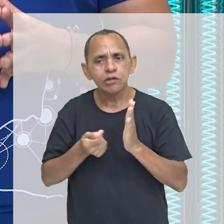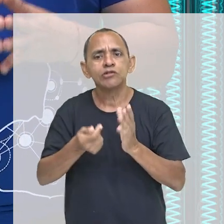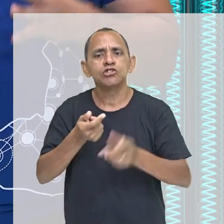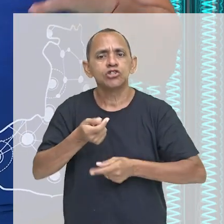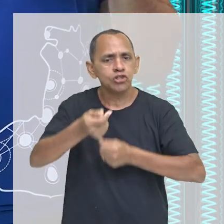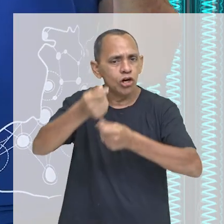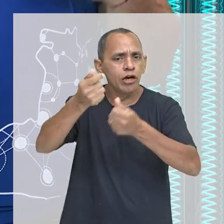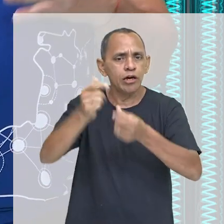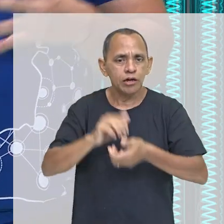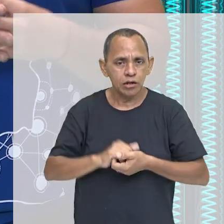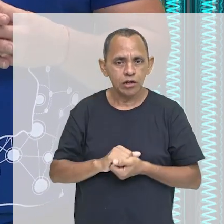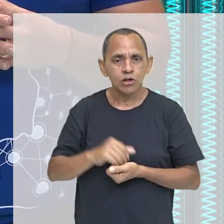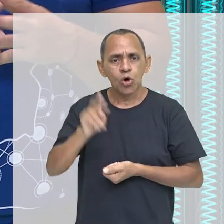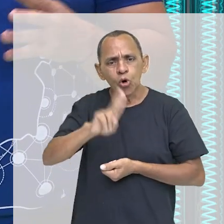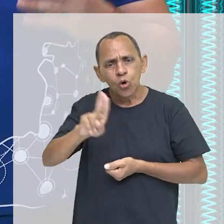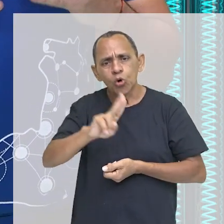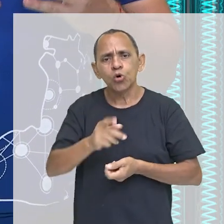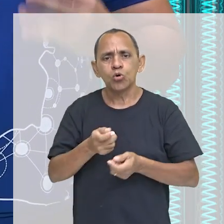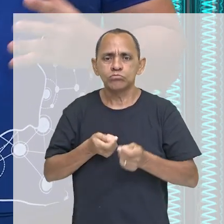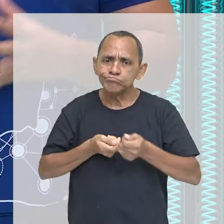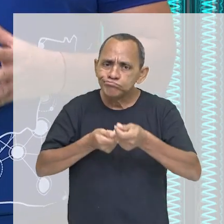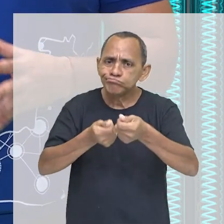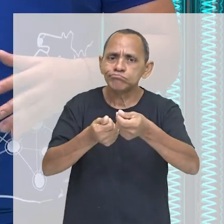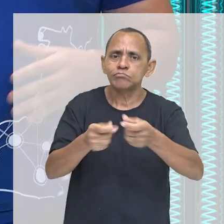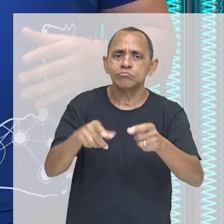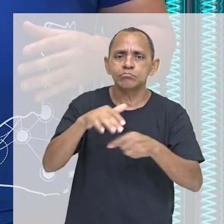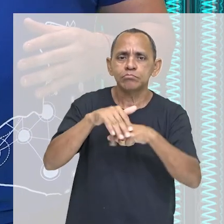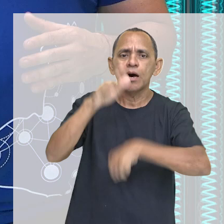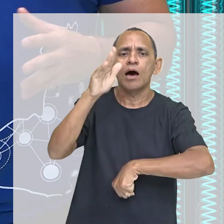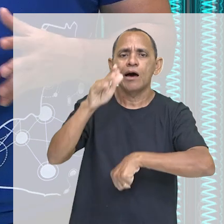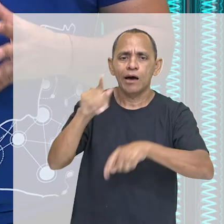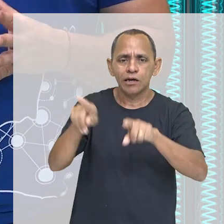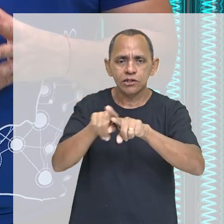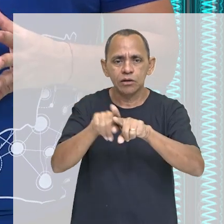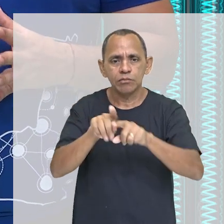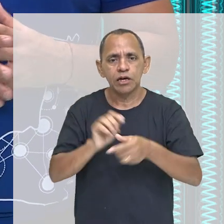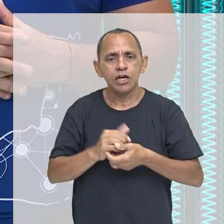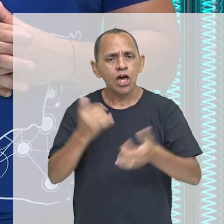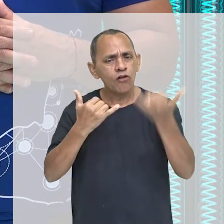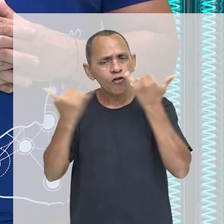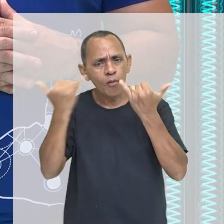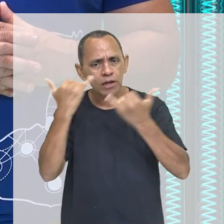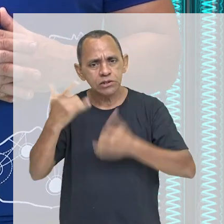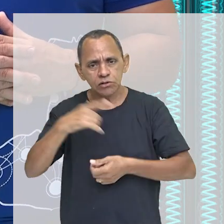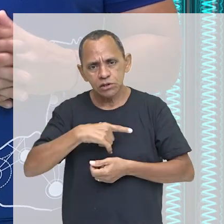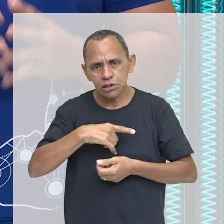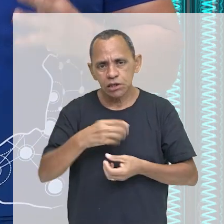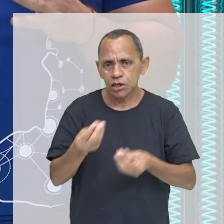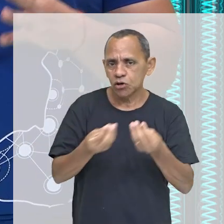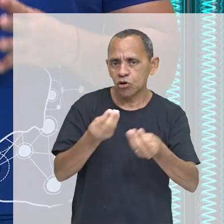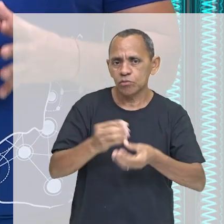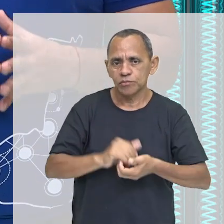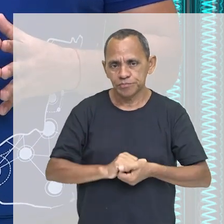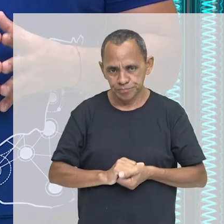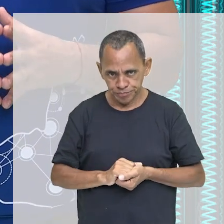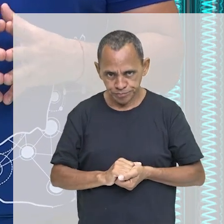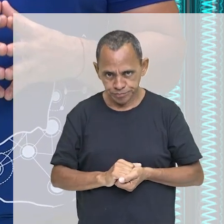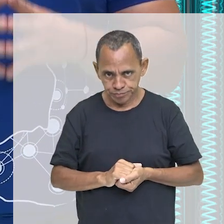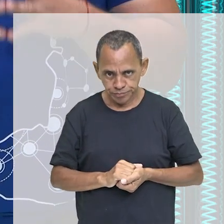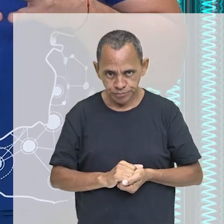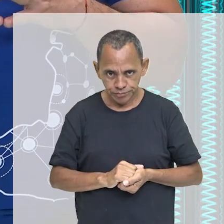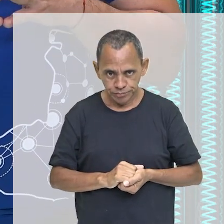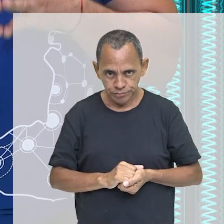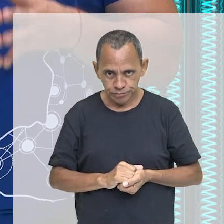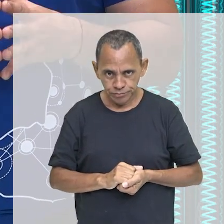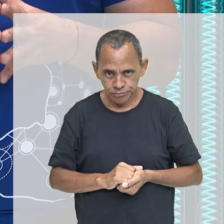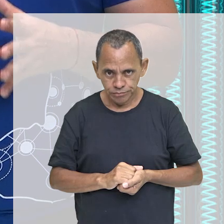finanças, ok? Da integração econômica global. E political diplomacy conducted predominantly in